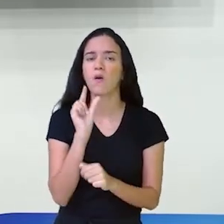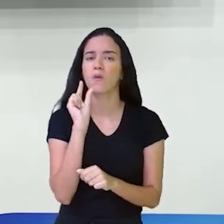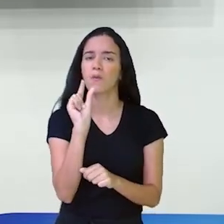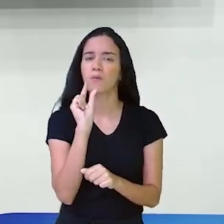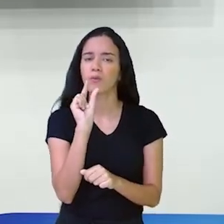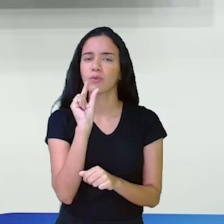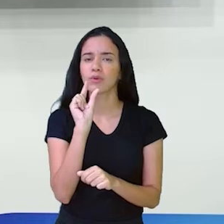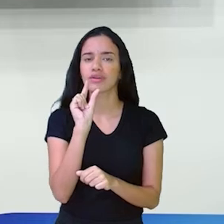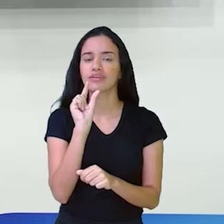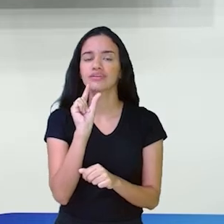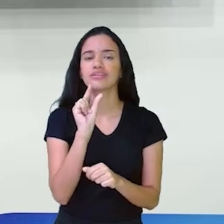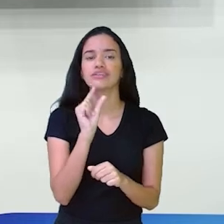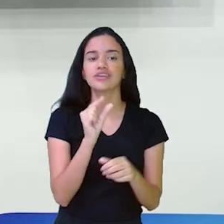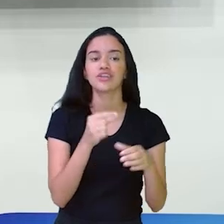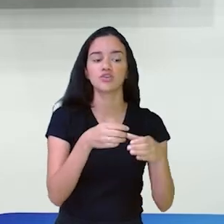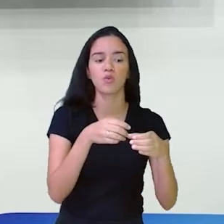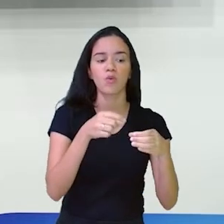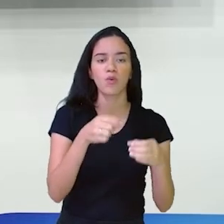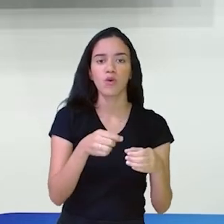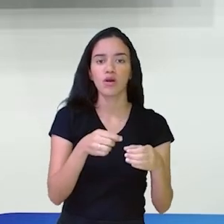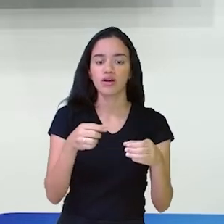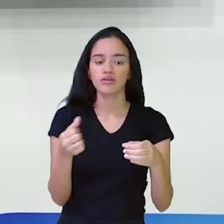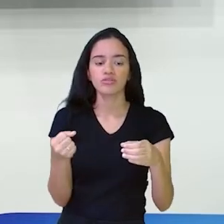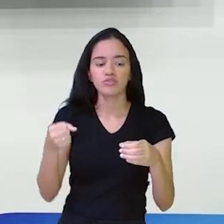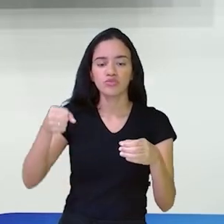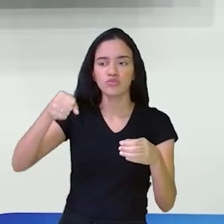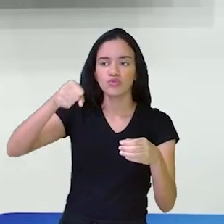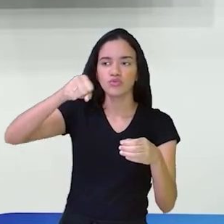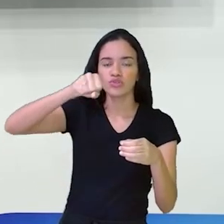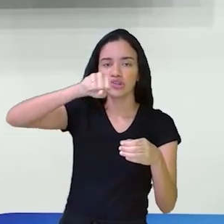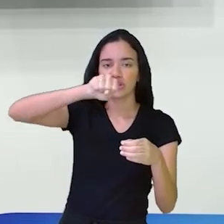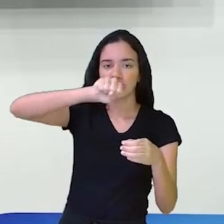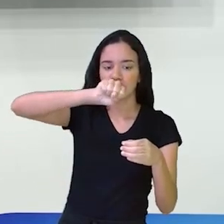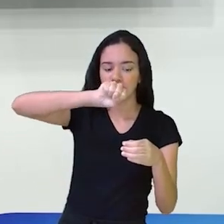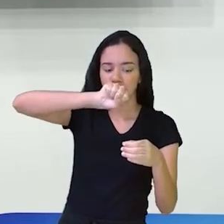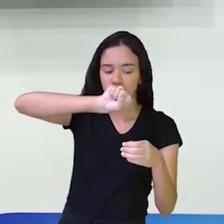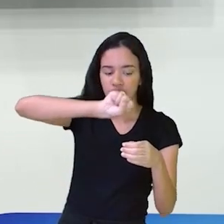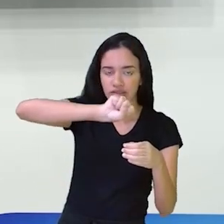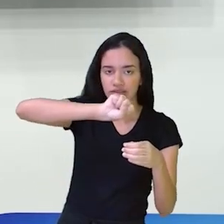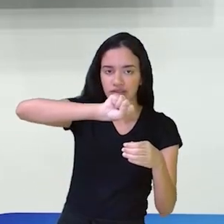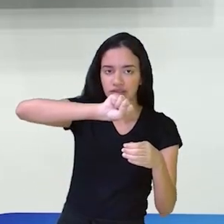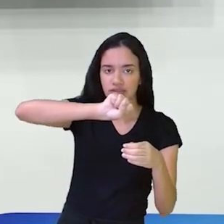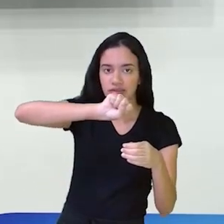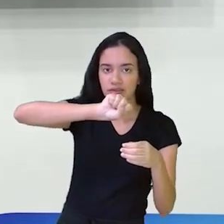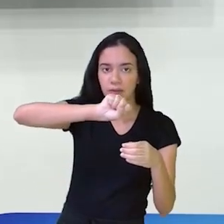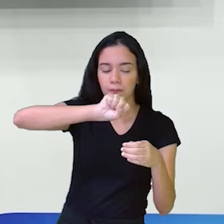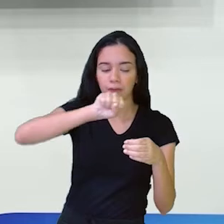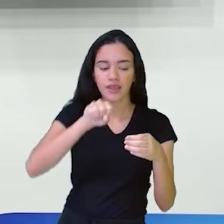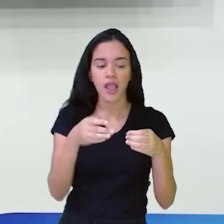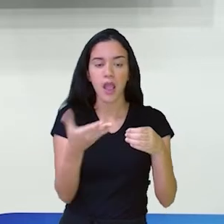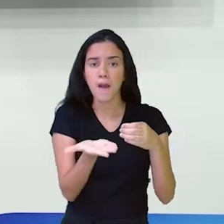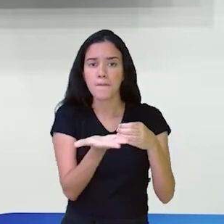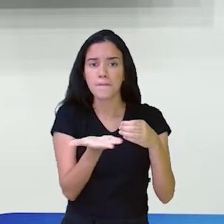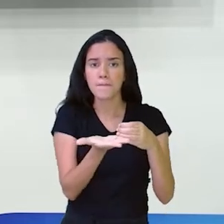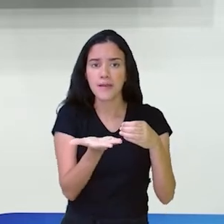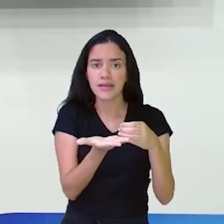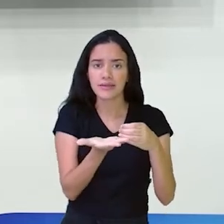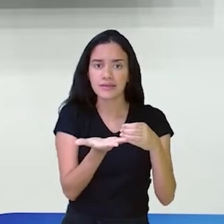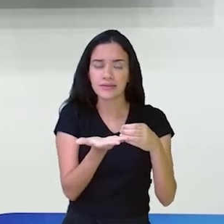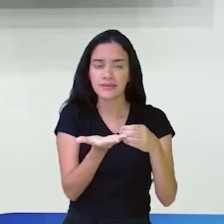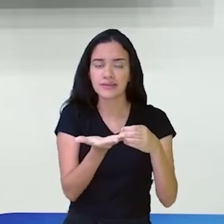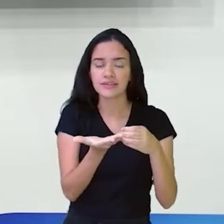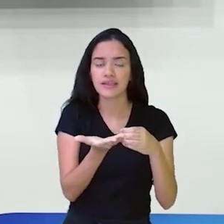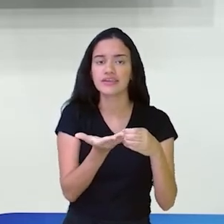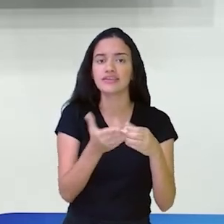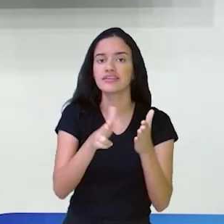cada potinho, não precisa encher de água não, tá? Se o pote tiver, assim, metade de tinta, aí você completa com a outra metade